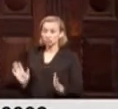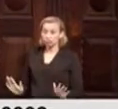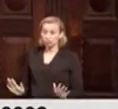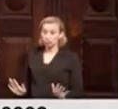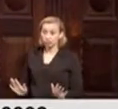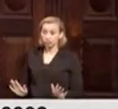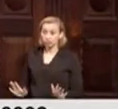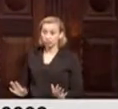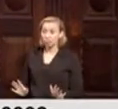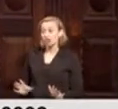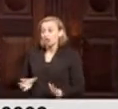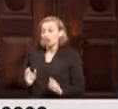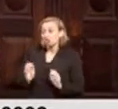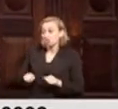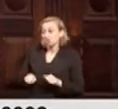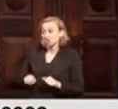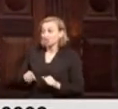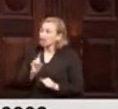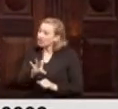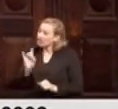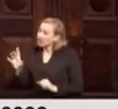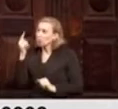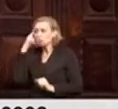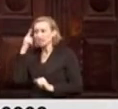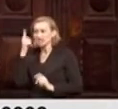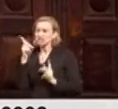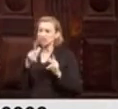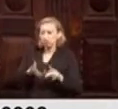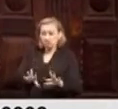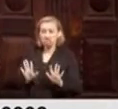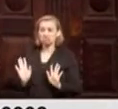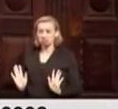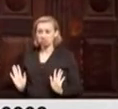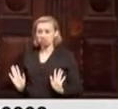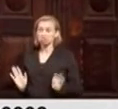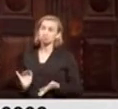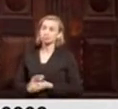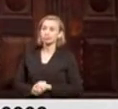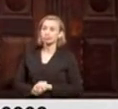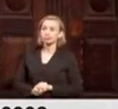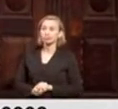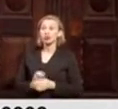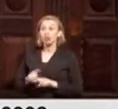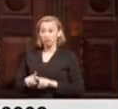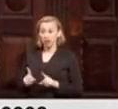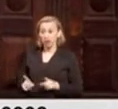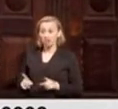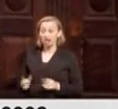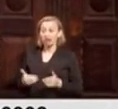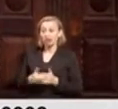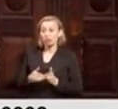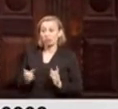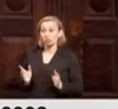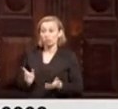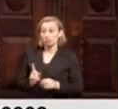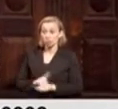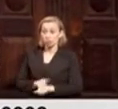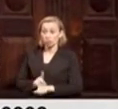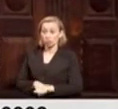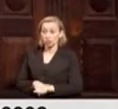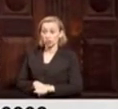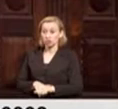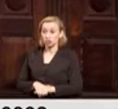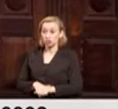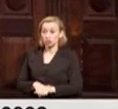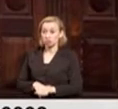diferente. Pode ser que a partir dessa decisão tenha alguma outra decisão do Supremo que mude tudo. Mas até esse momento, não há